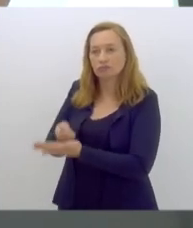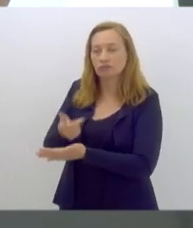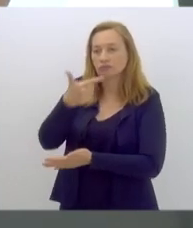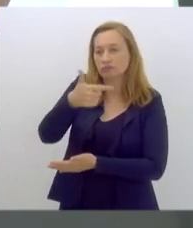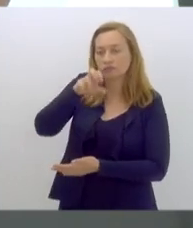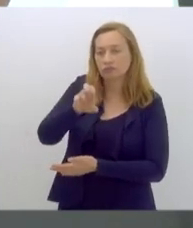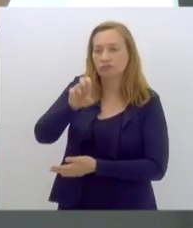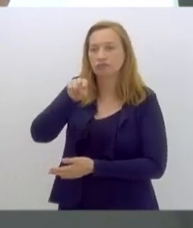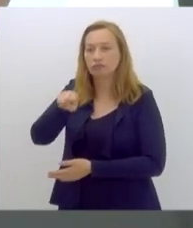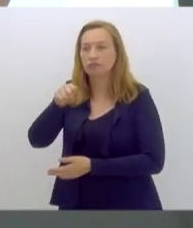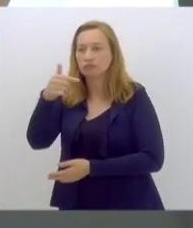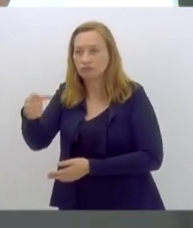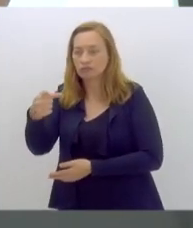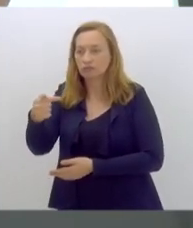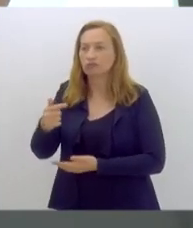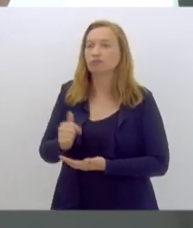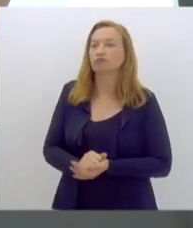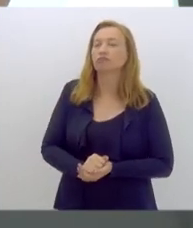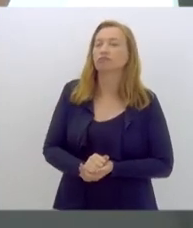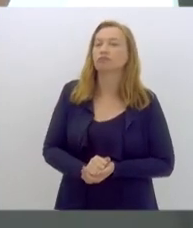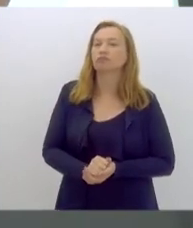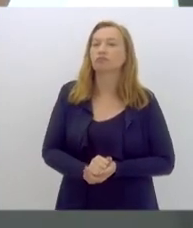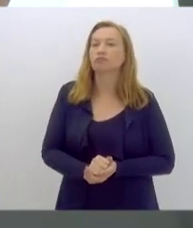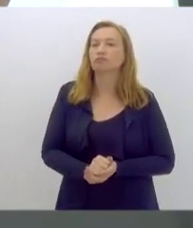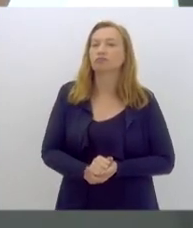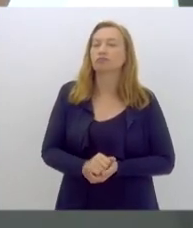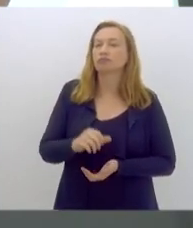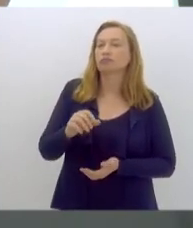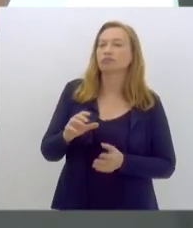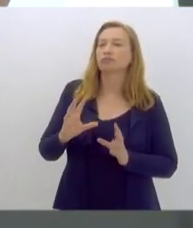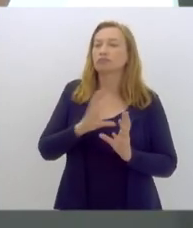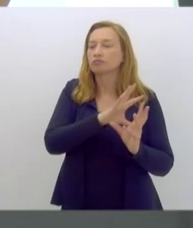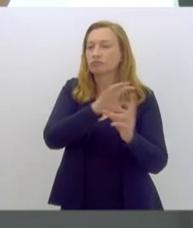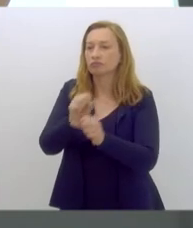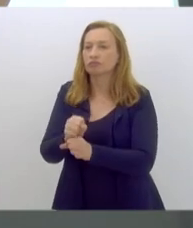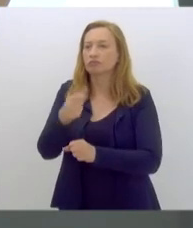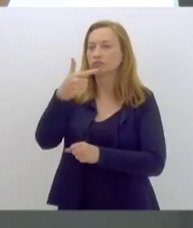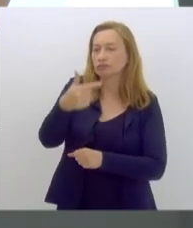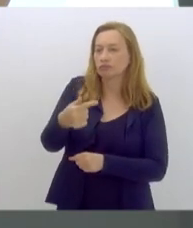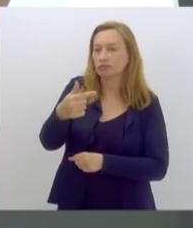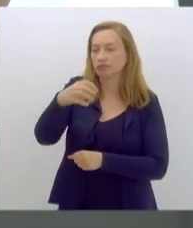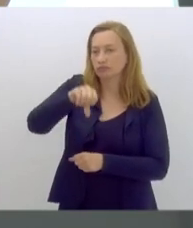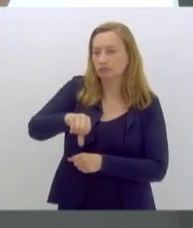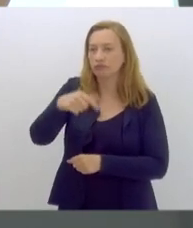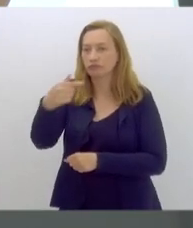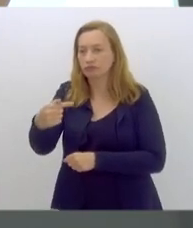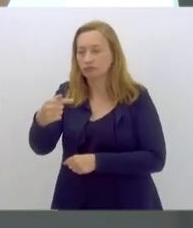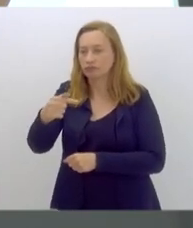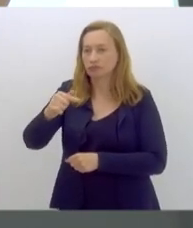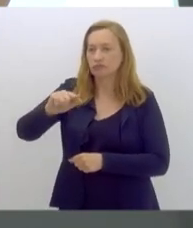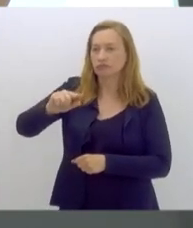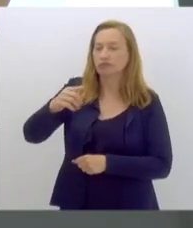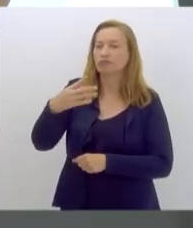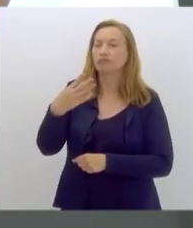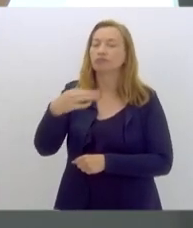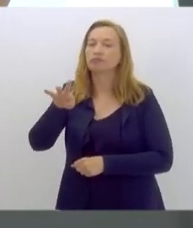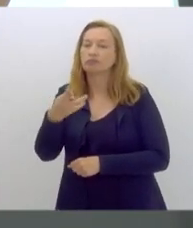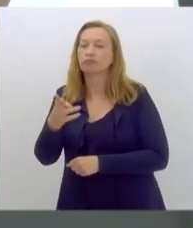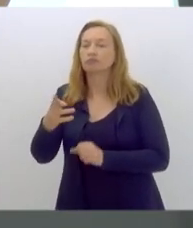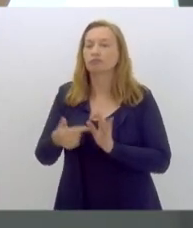25.7 o que dá uma receita líquida de 97 bilhões como nós apresentamos no gráfico anterior